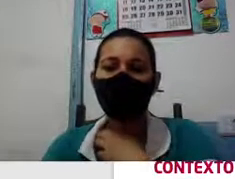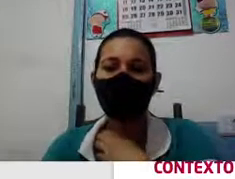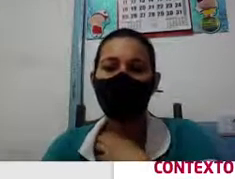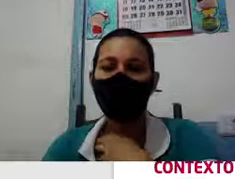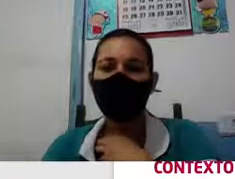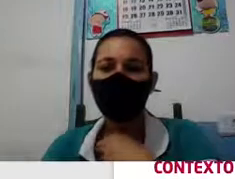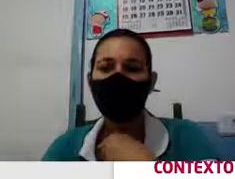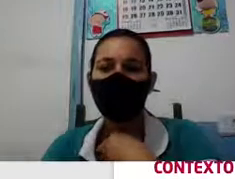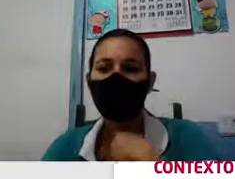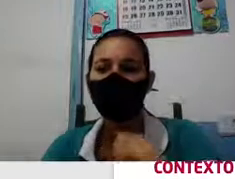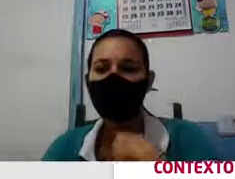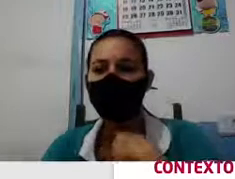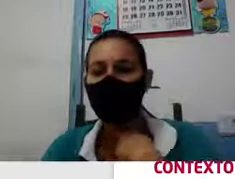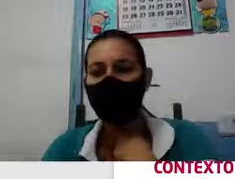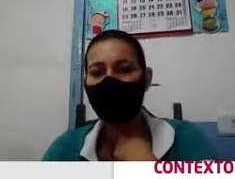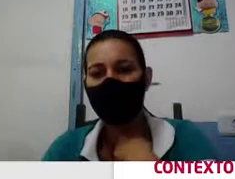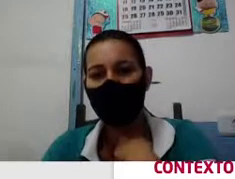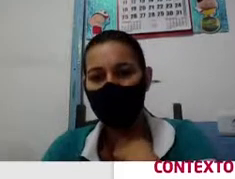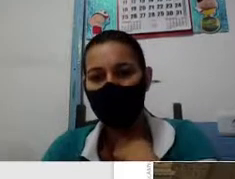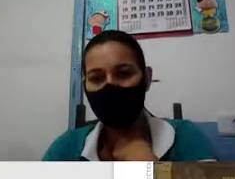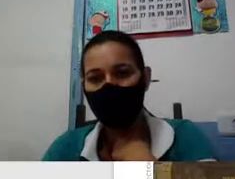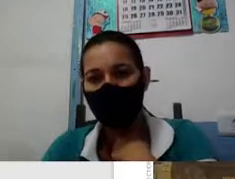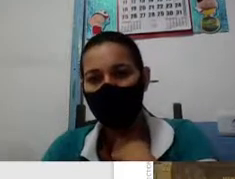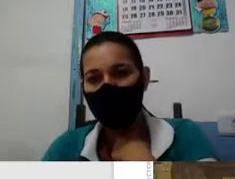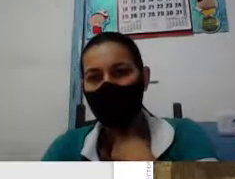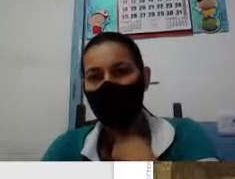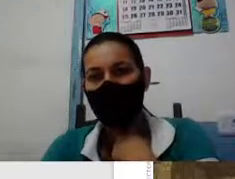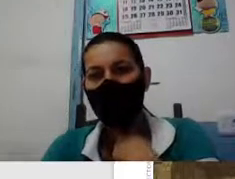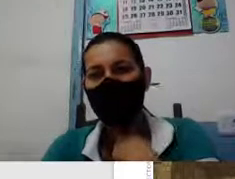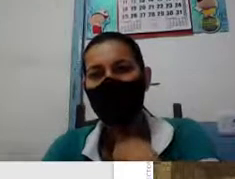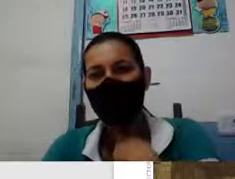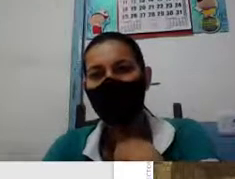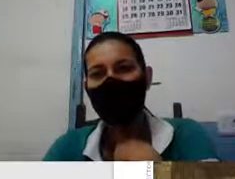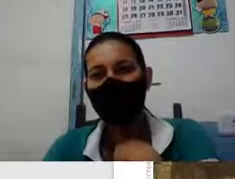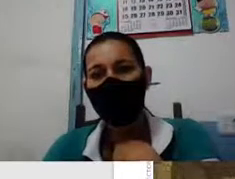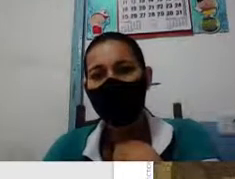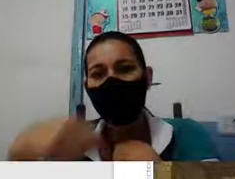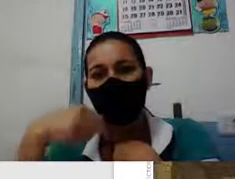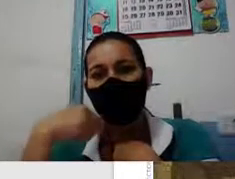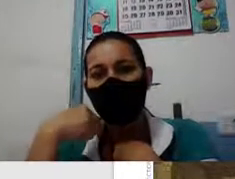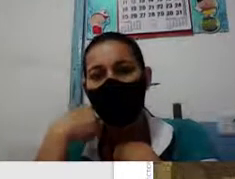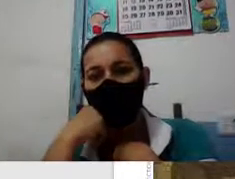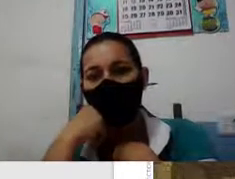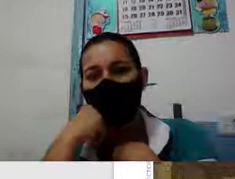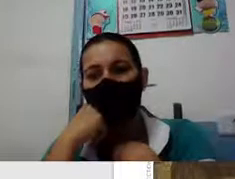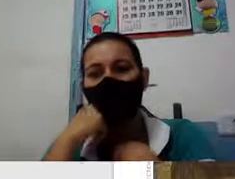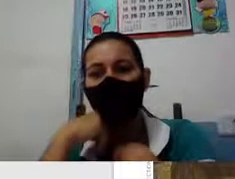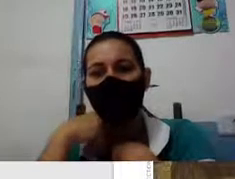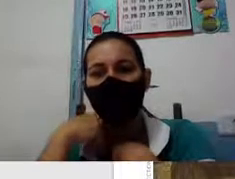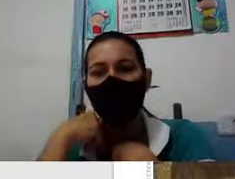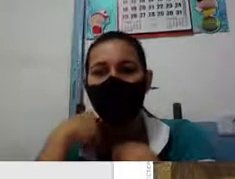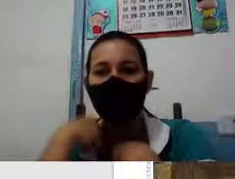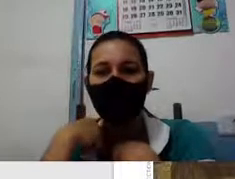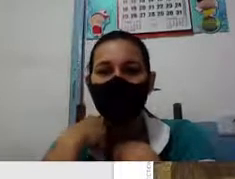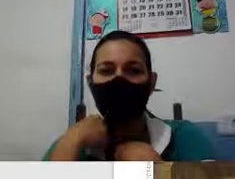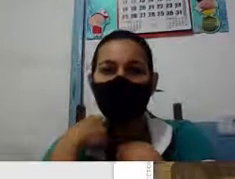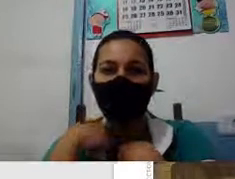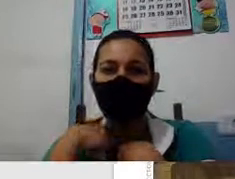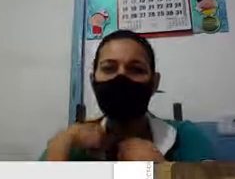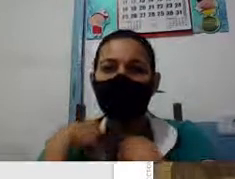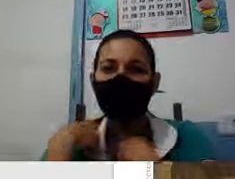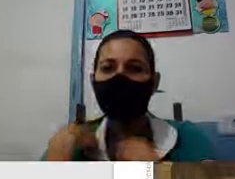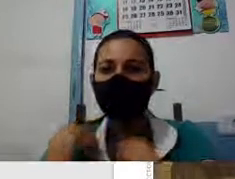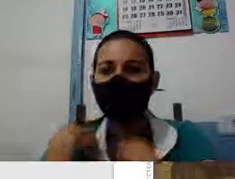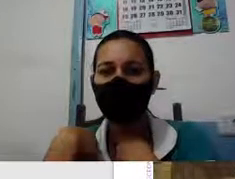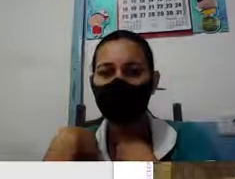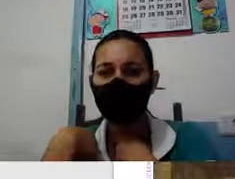ficou aí de 1580 a 1640. A restauração de Portugal, então, Portugal livra-se da dominação espanhola